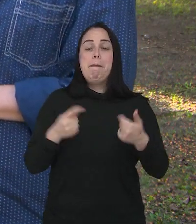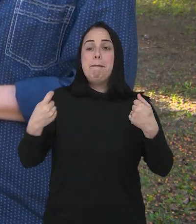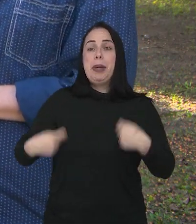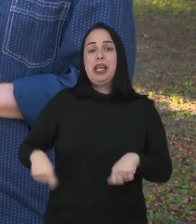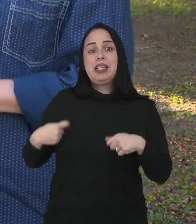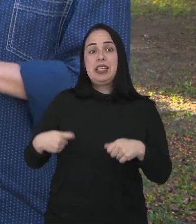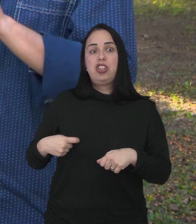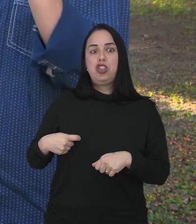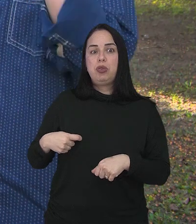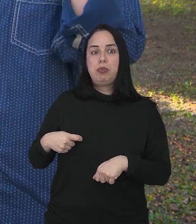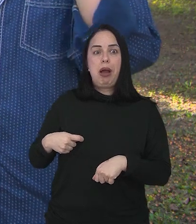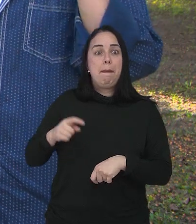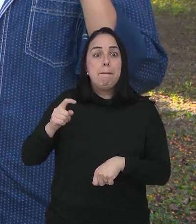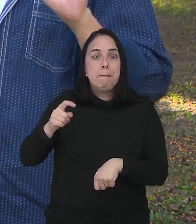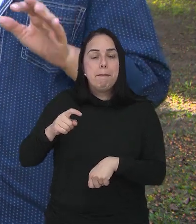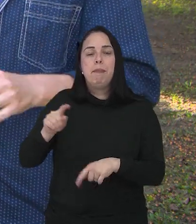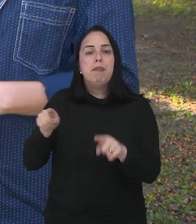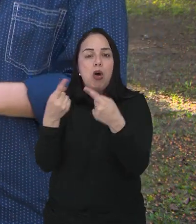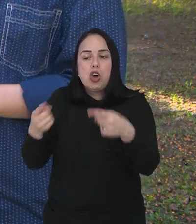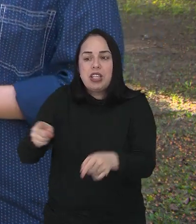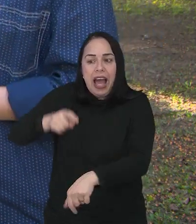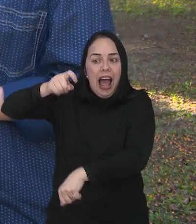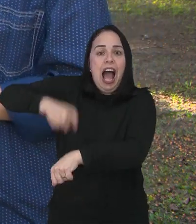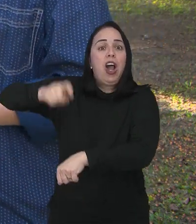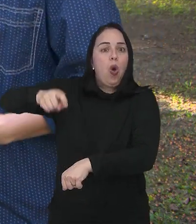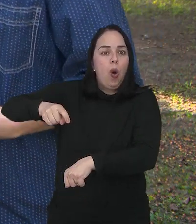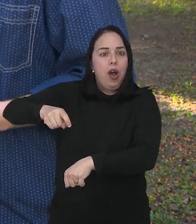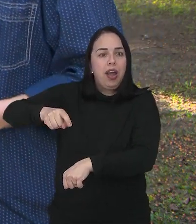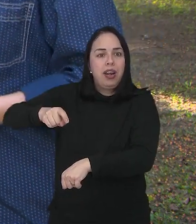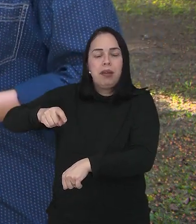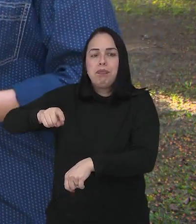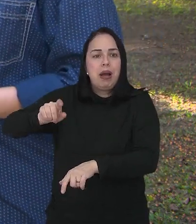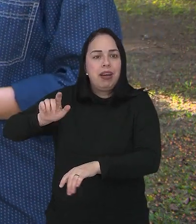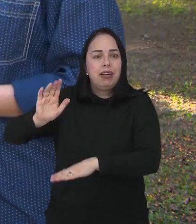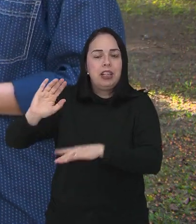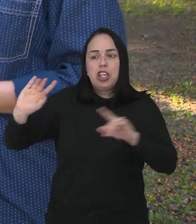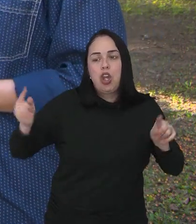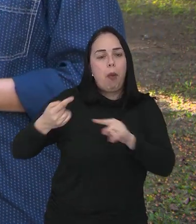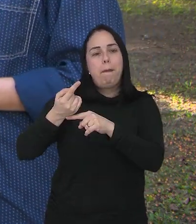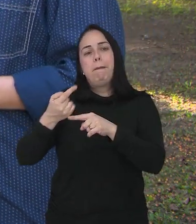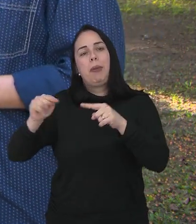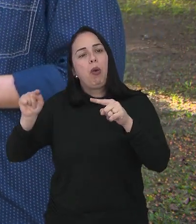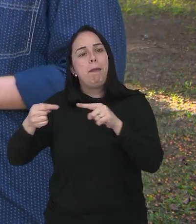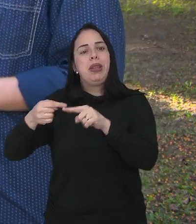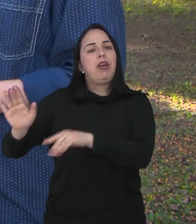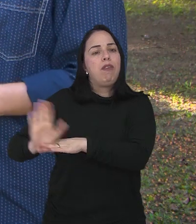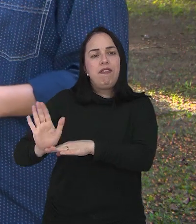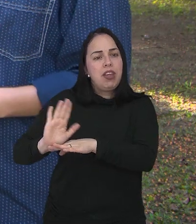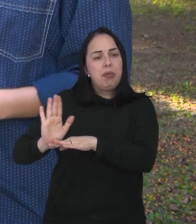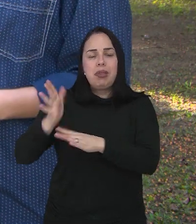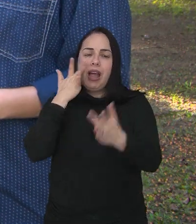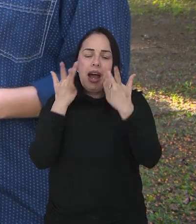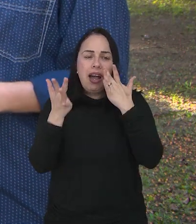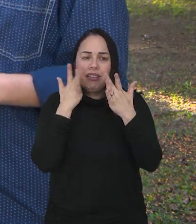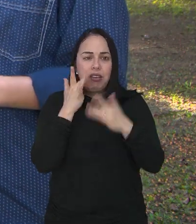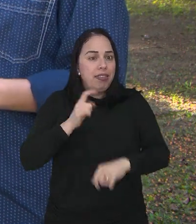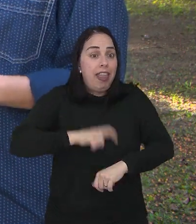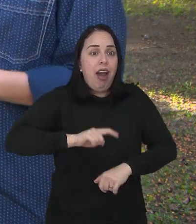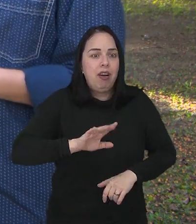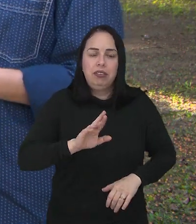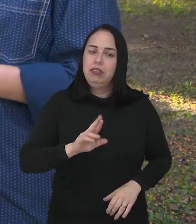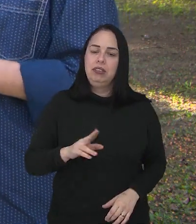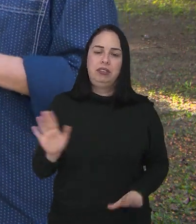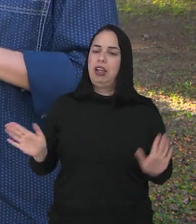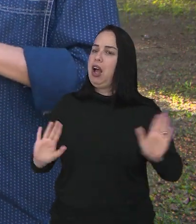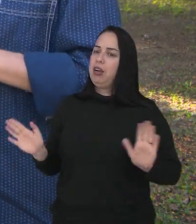para ontem. Não. Compõe aí para uma novela, para um filme, para uma peça de teatro, não. É porque cada um tem um dom também, né? É